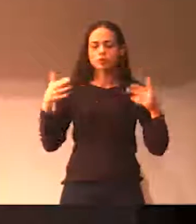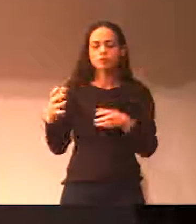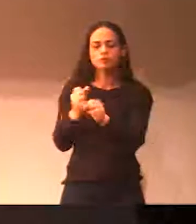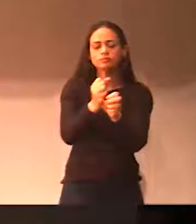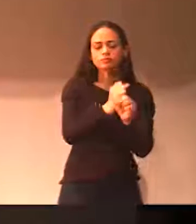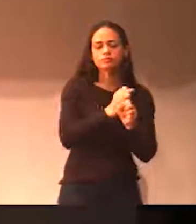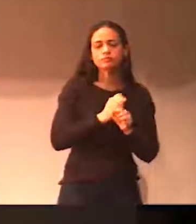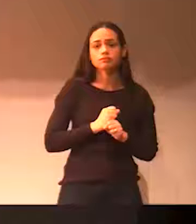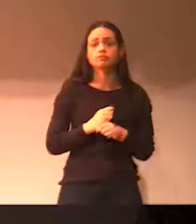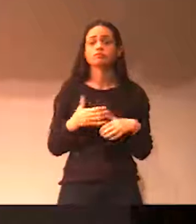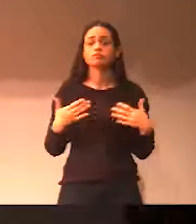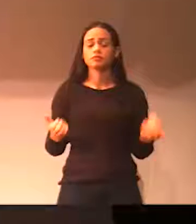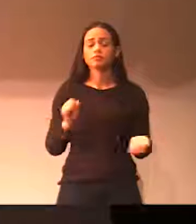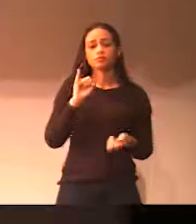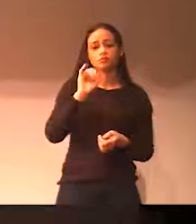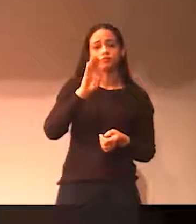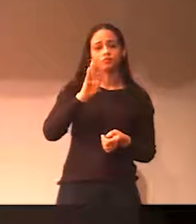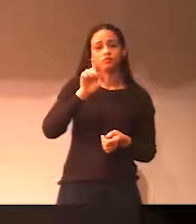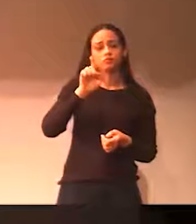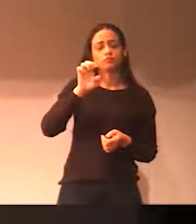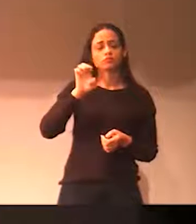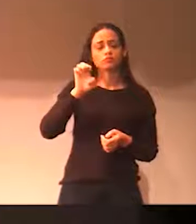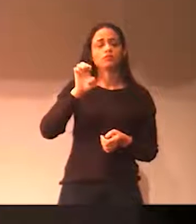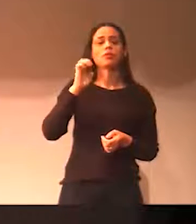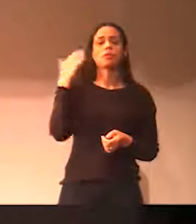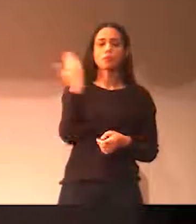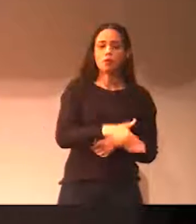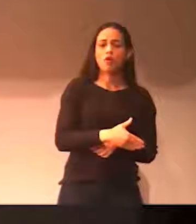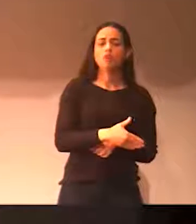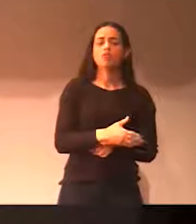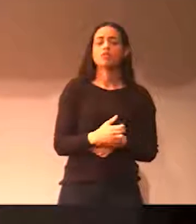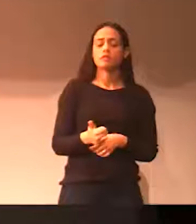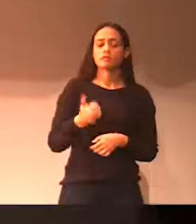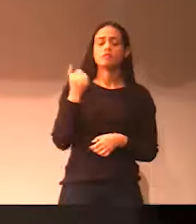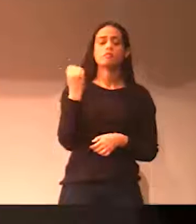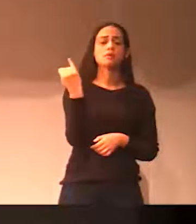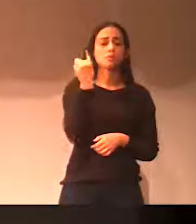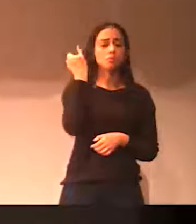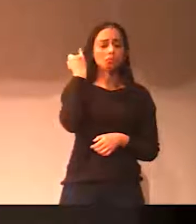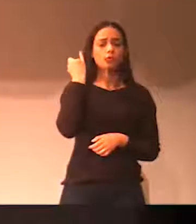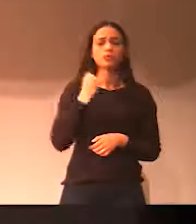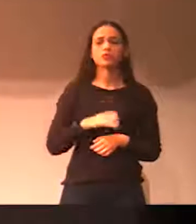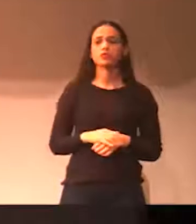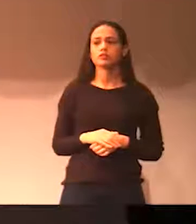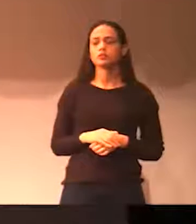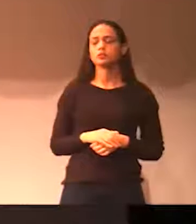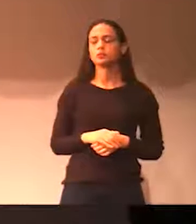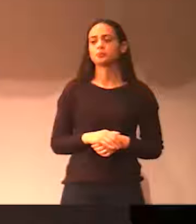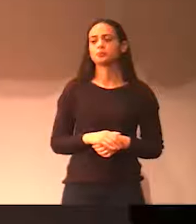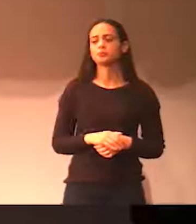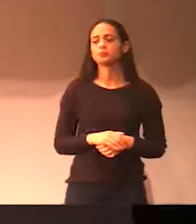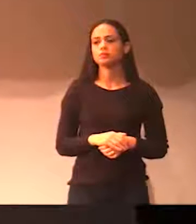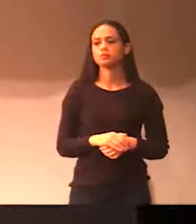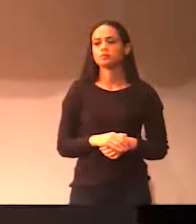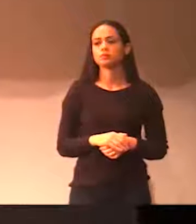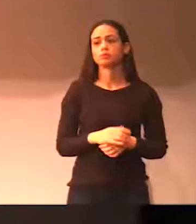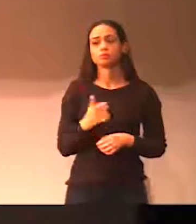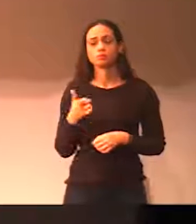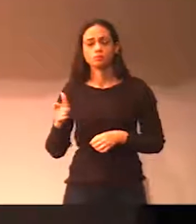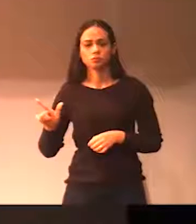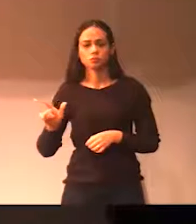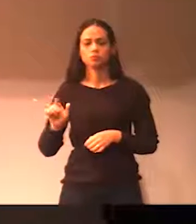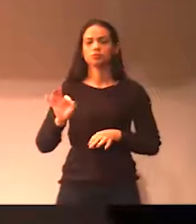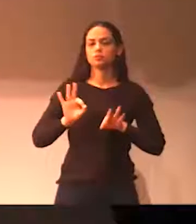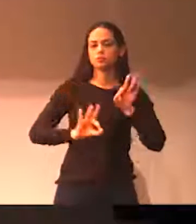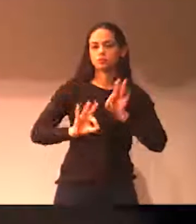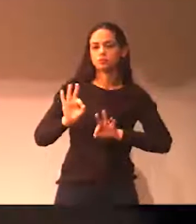IBGE está aí para provar que não é besteira. Os livros estão aí saindo do Estado para o país para provar que isso não é besteira. E o projeto, que agora